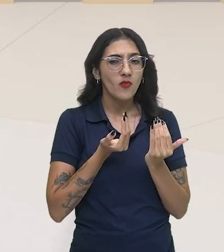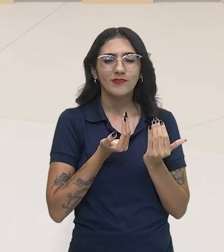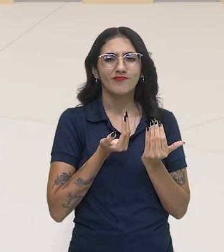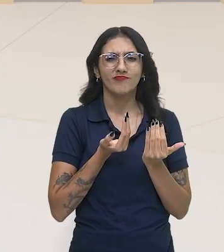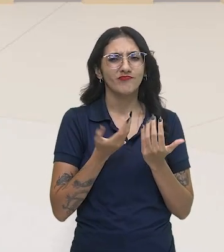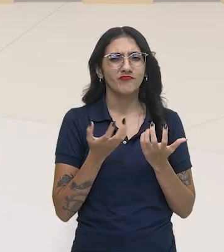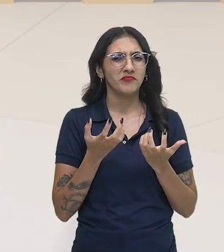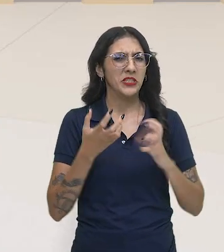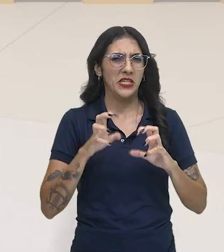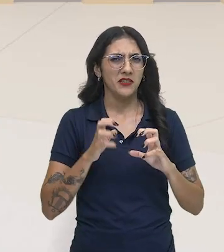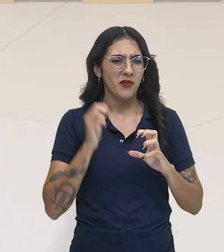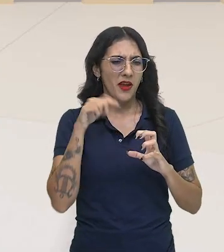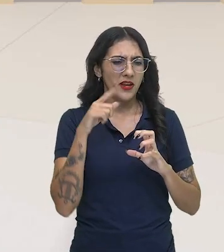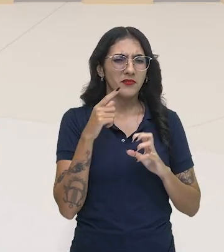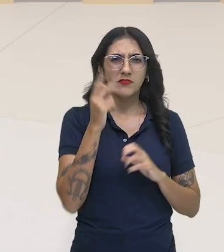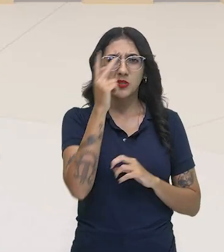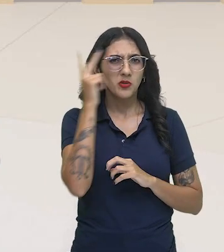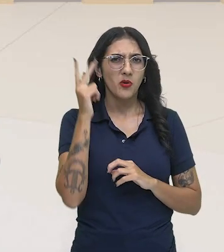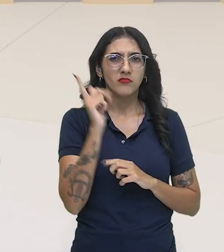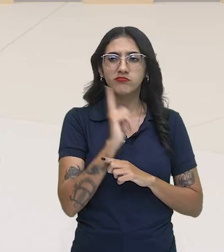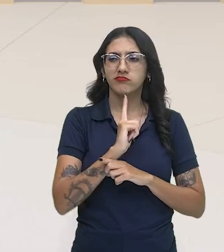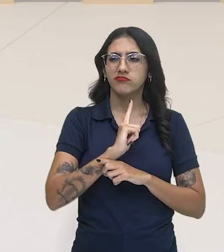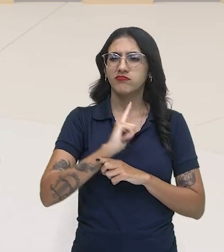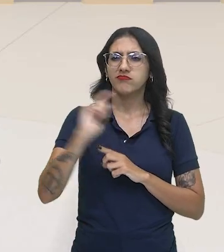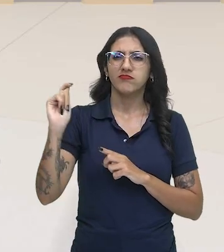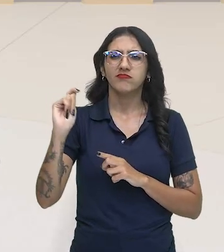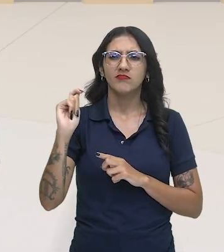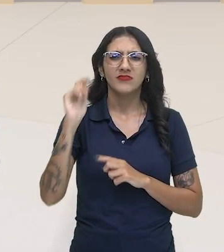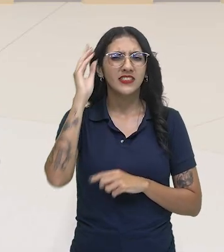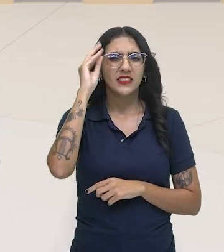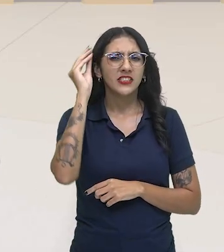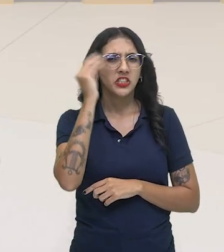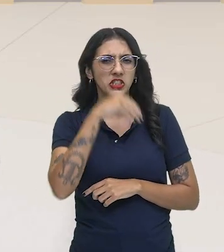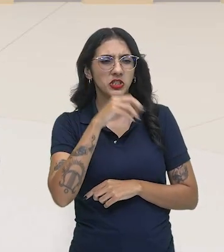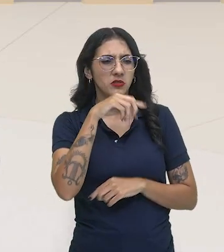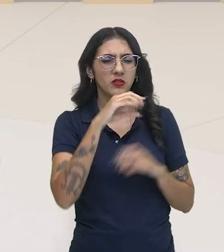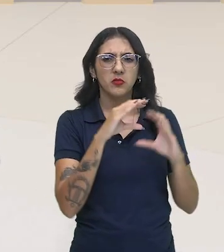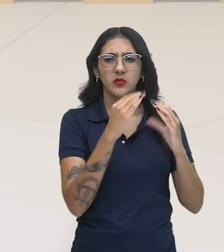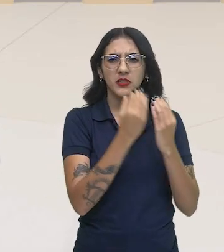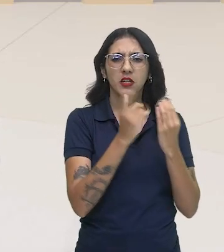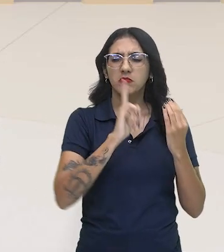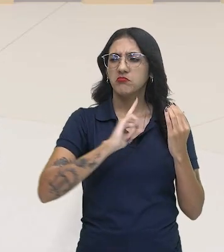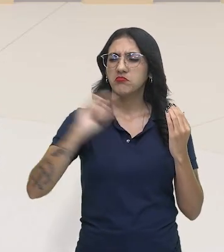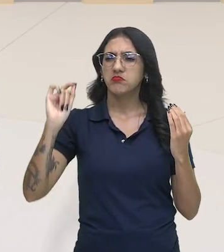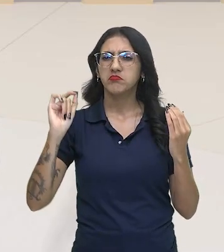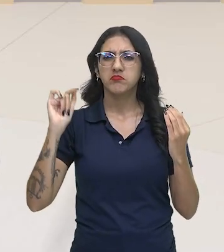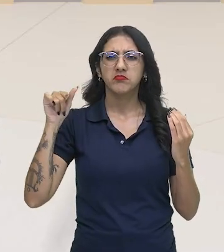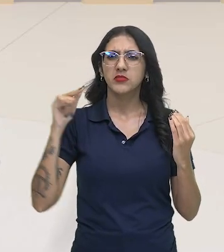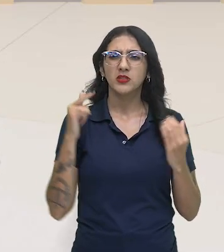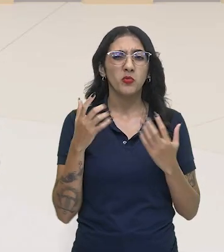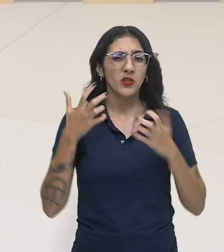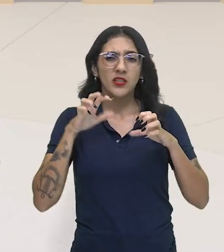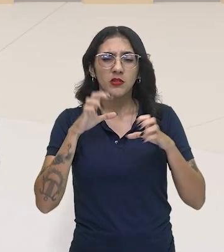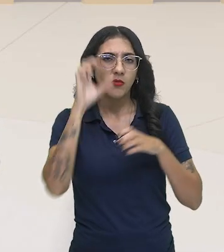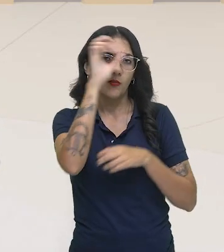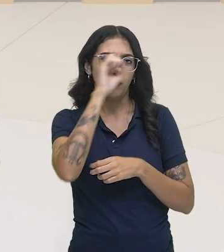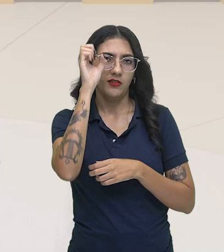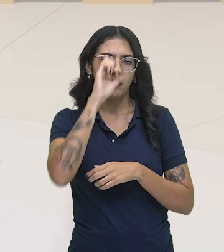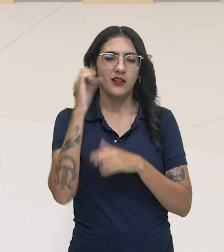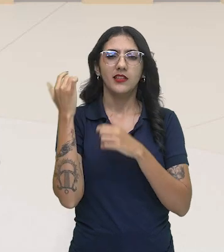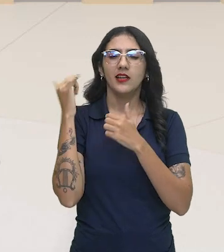ia embora. Simplesmente saiu da comunidade, saiu do local e não queriam aprender as tradições,